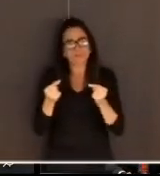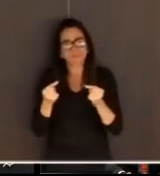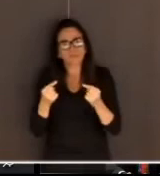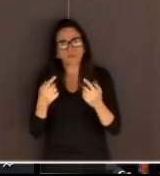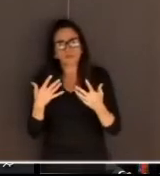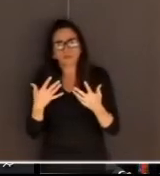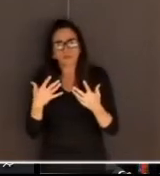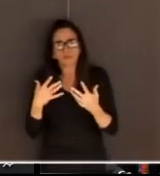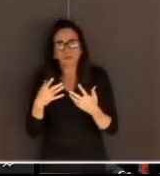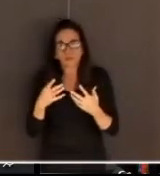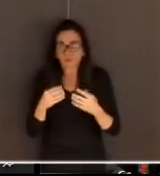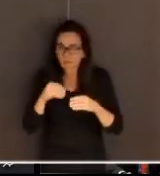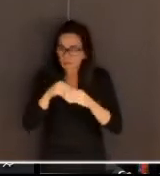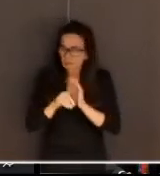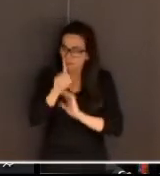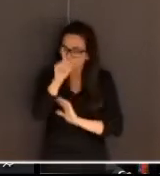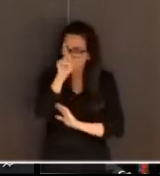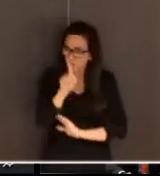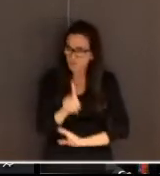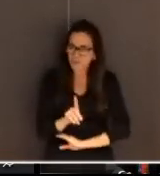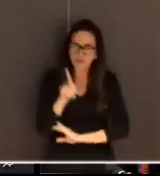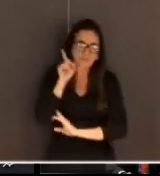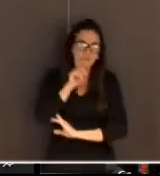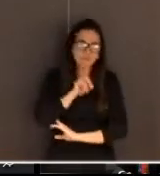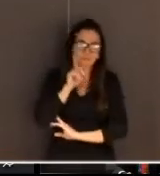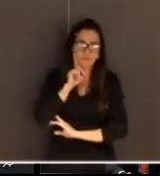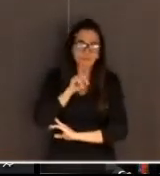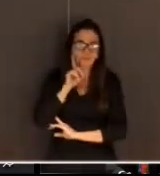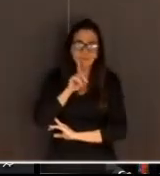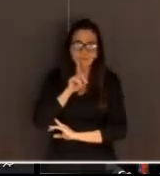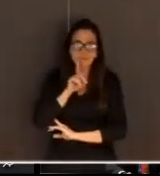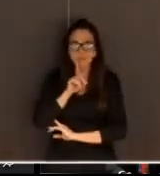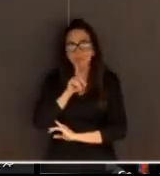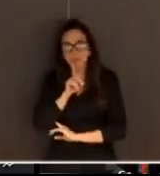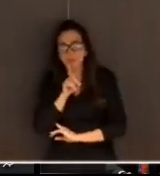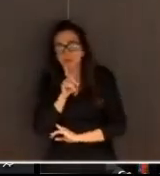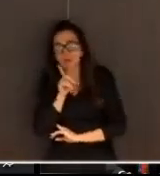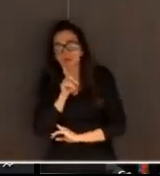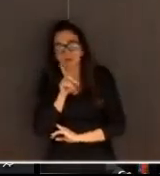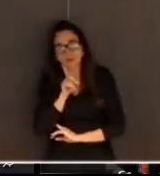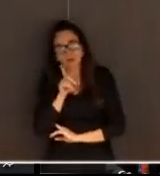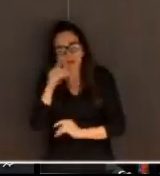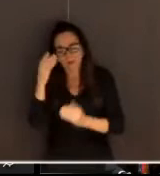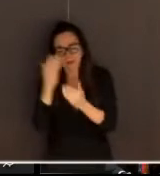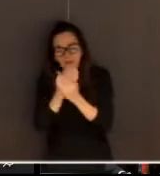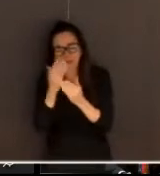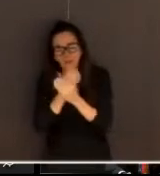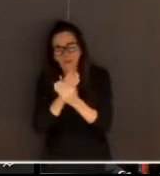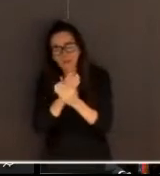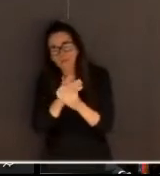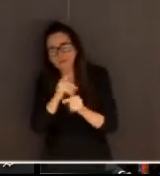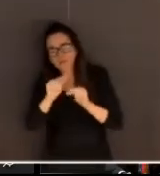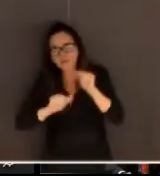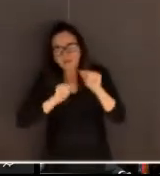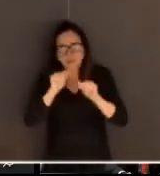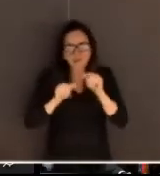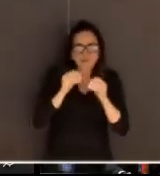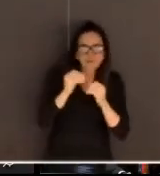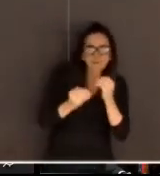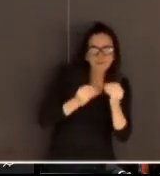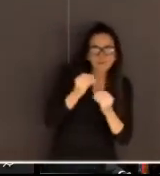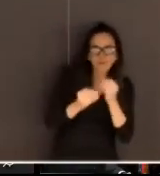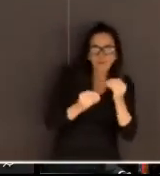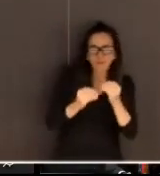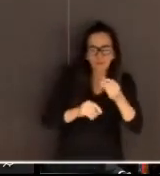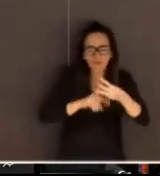no direito anglo-americano. O direito anglo-americano, no processo penal, ele trabalha com